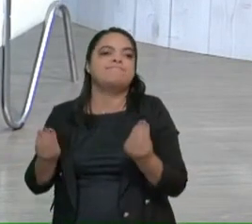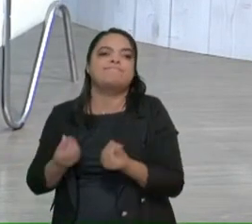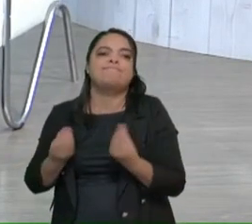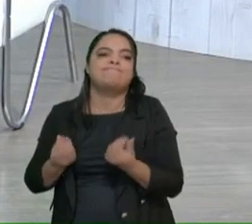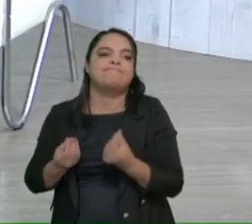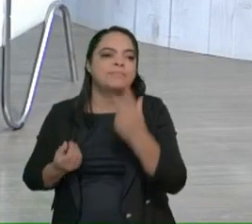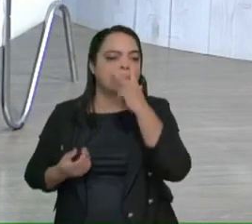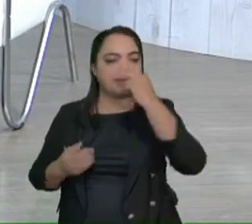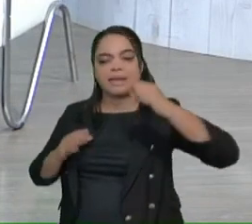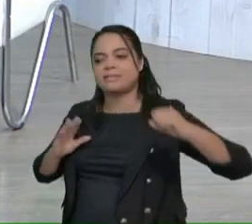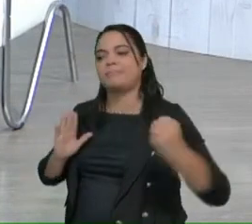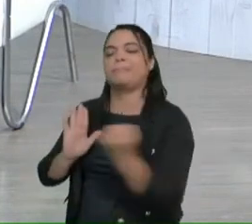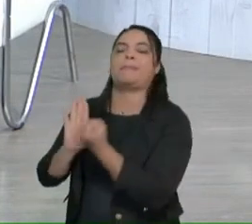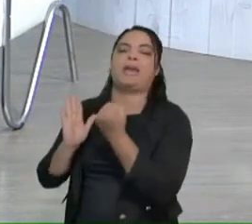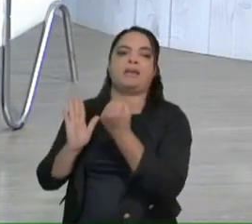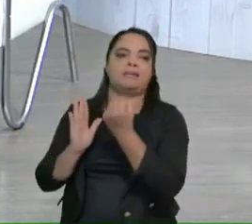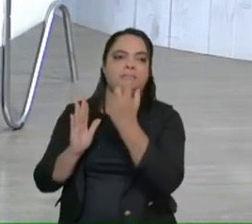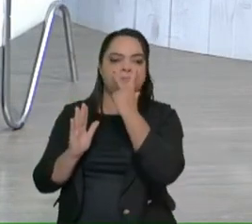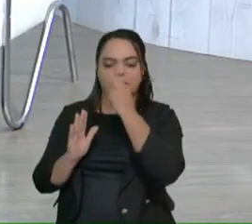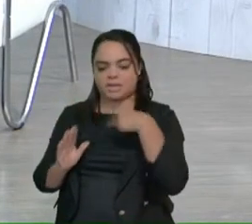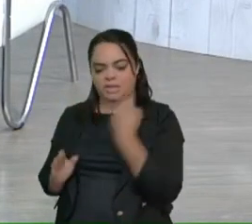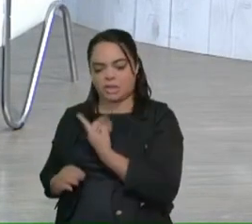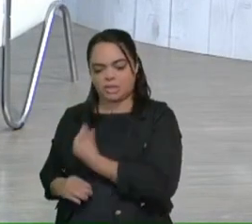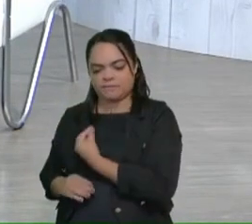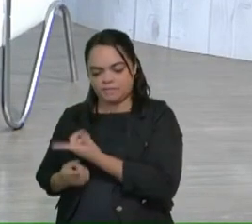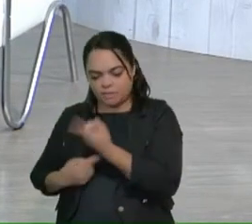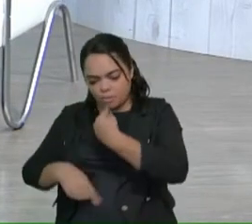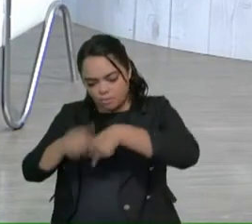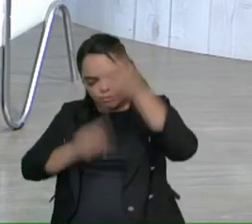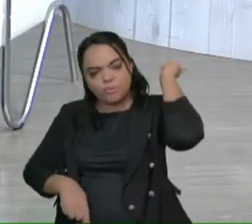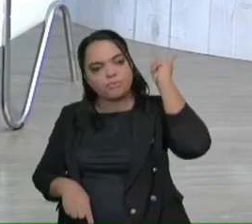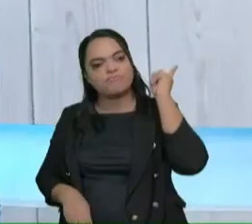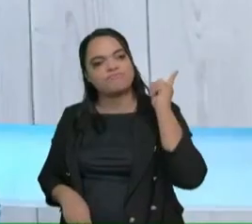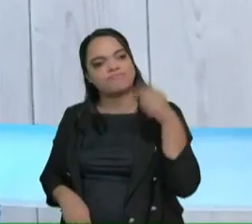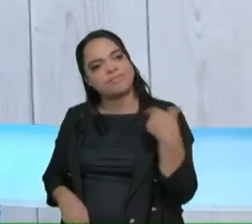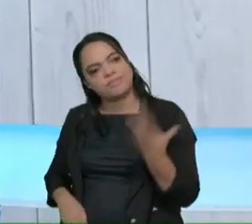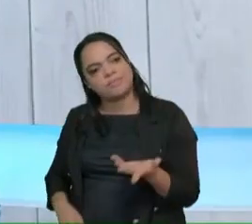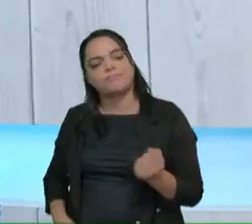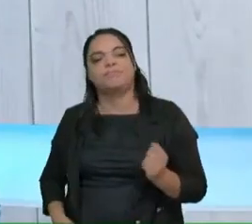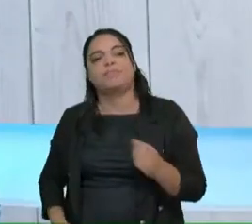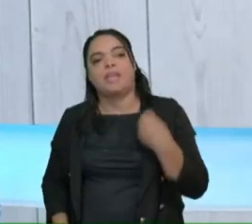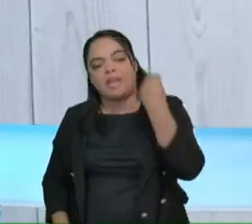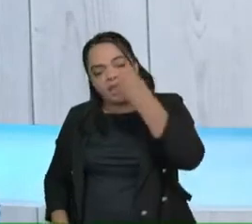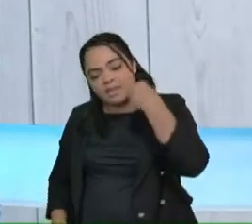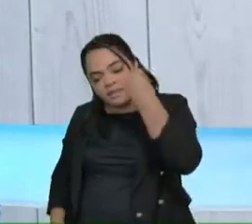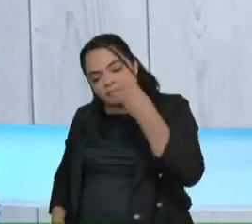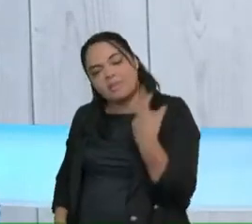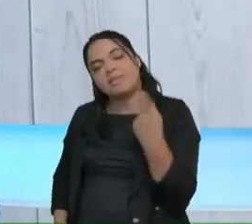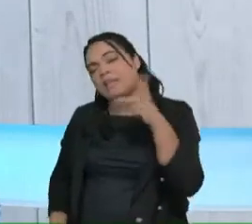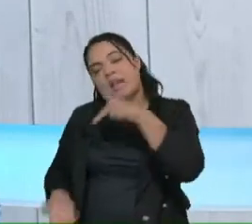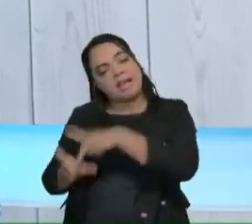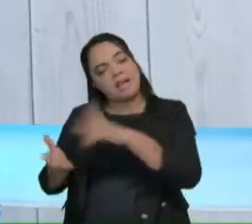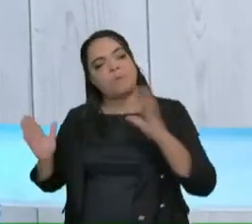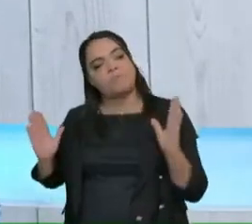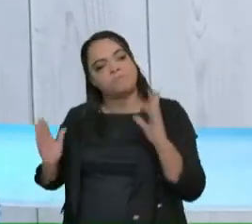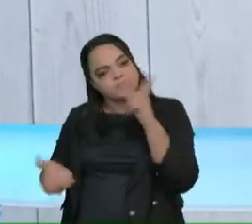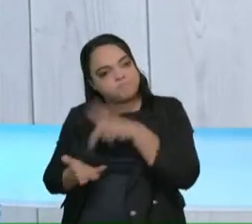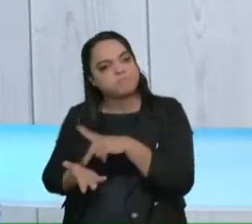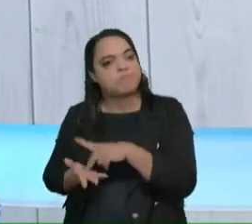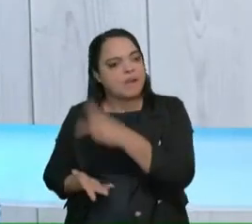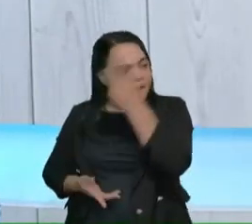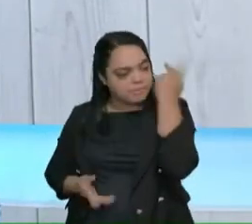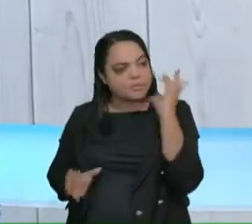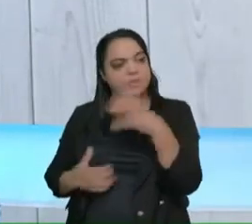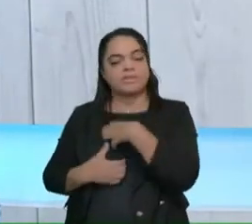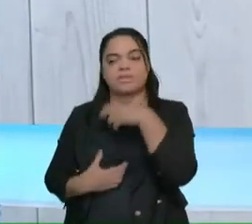algo marcante é um ponto de virada na vida das pessoas né então é uma experiência real concreta pra pessoa foi